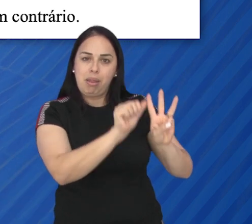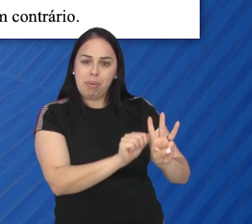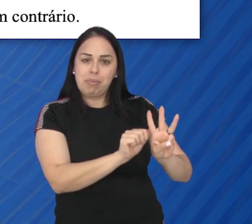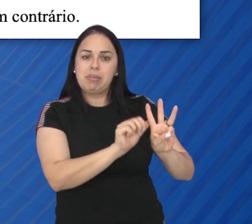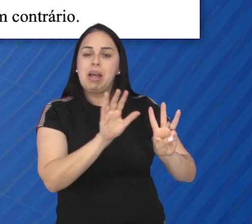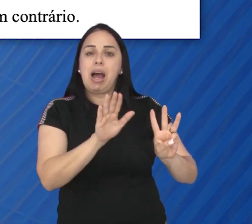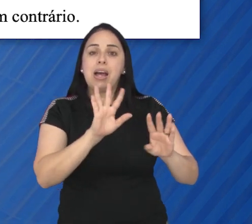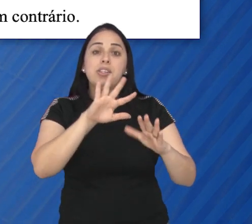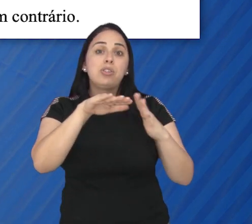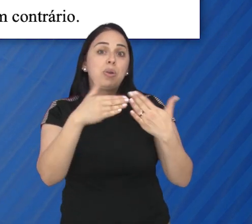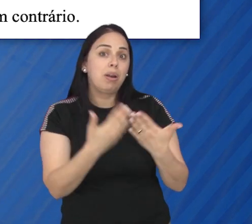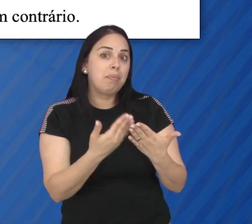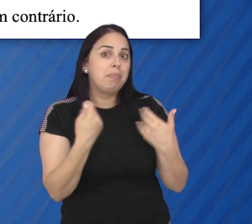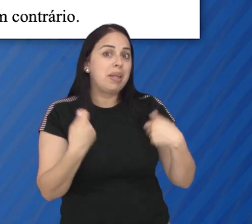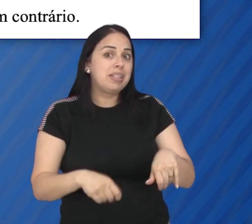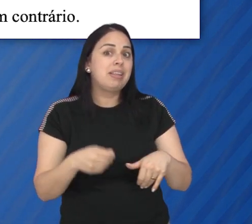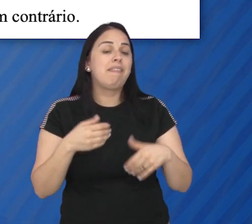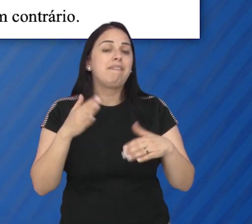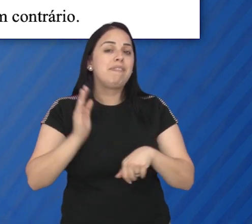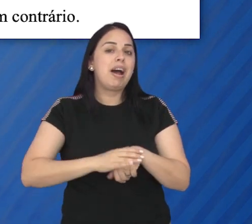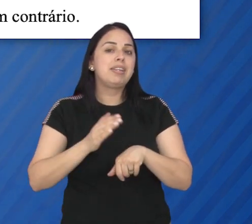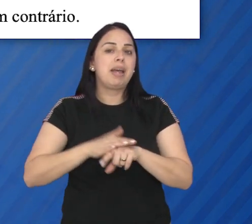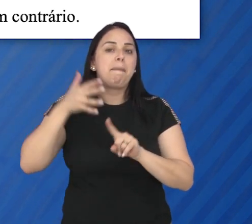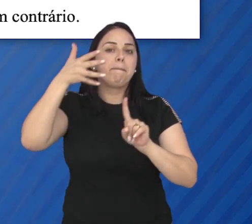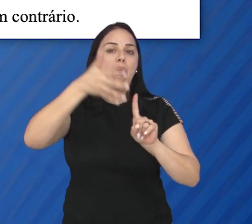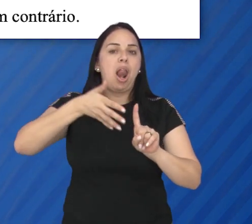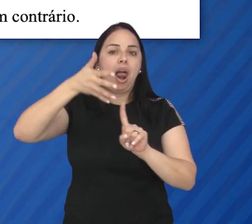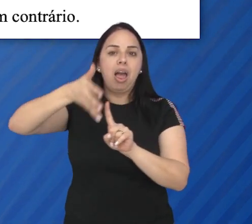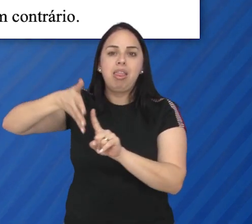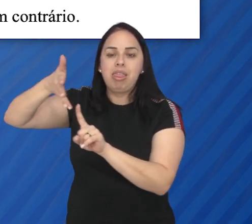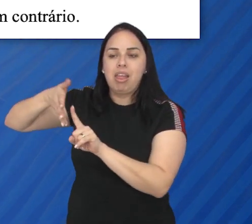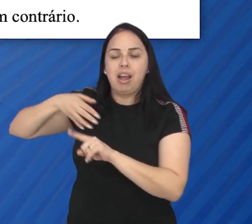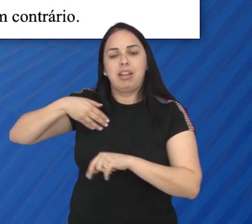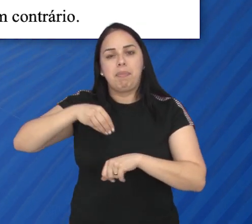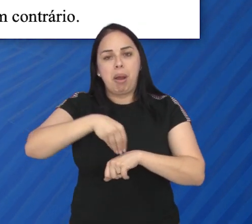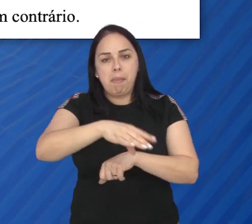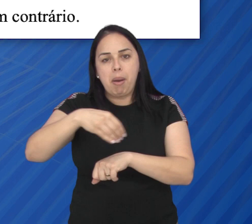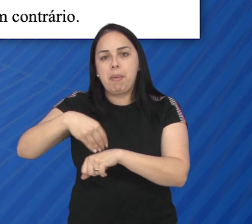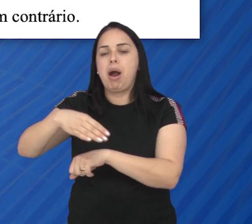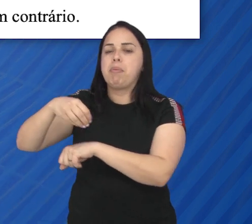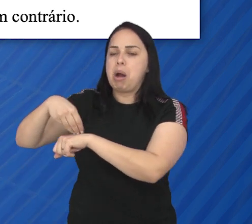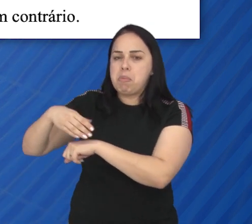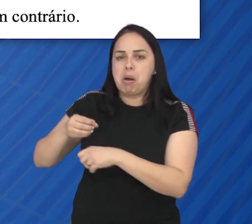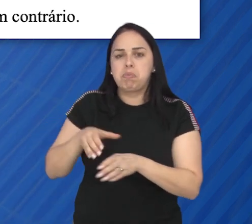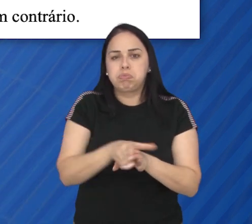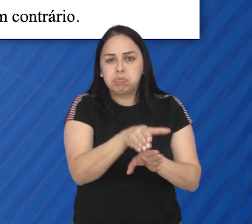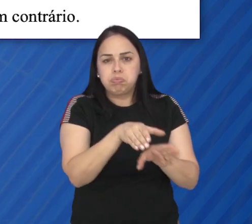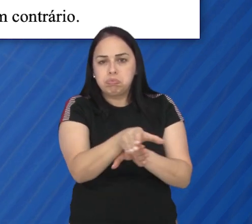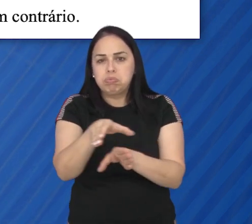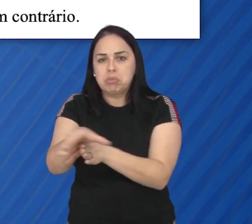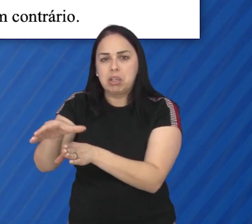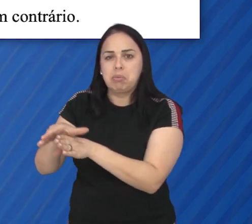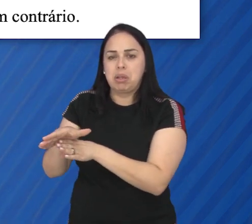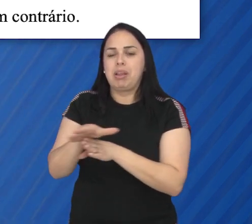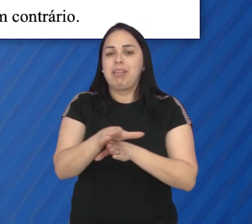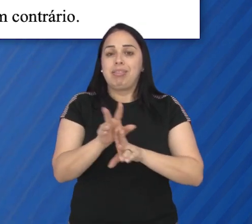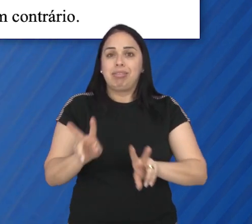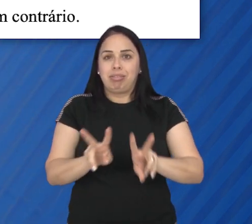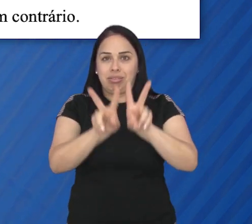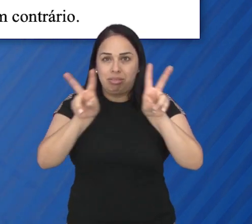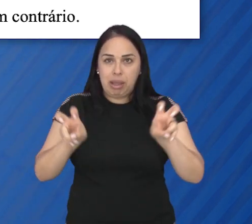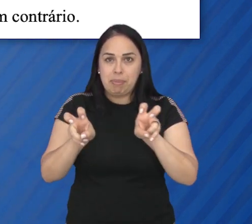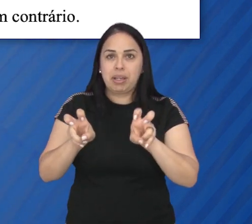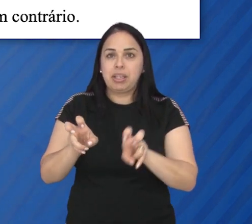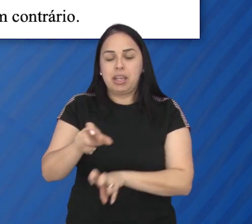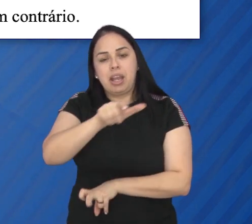letivo, as unidades de ensino devem realizar palestras para orientar e discutir com os alunos temas